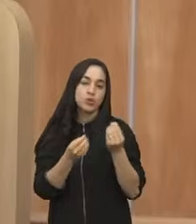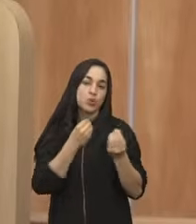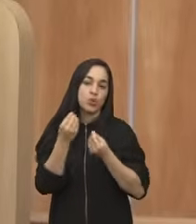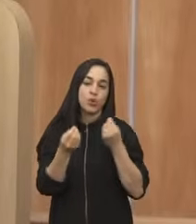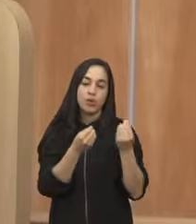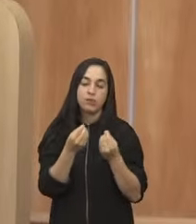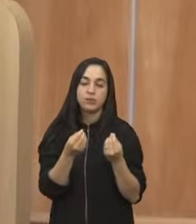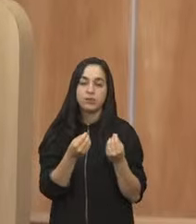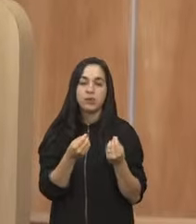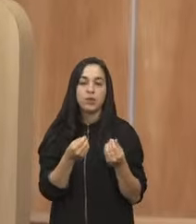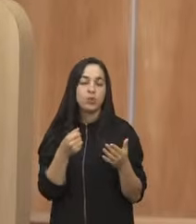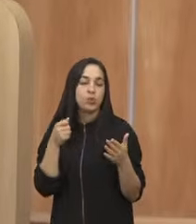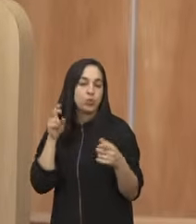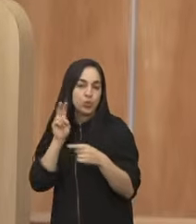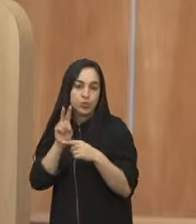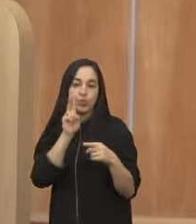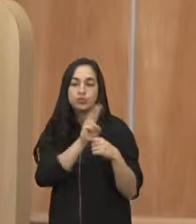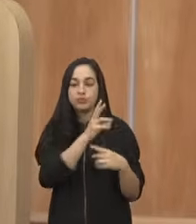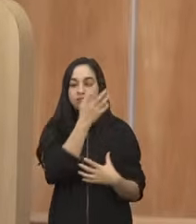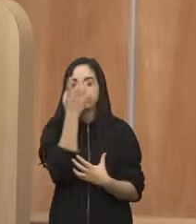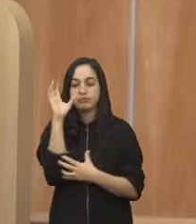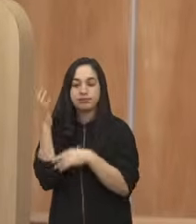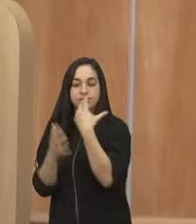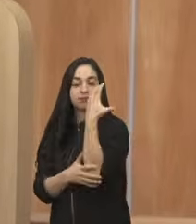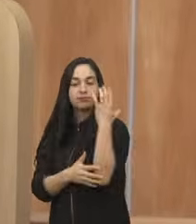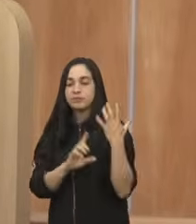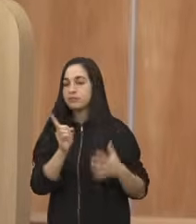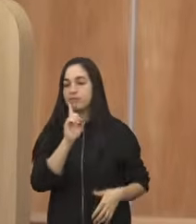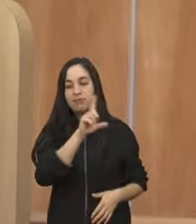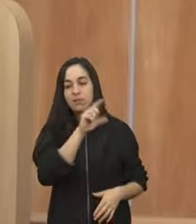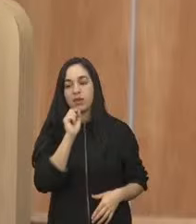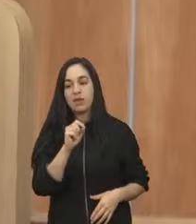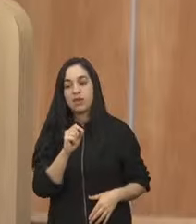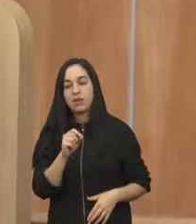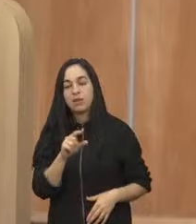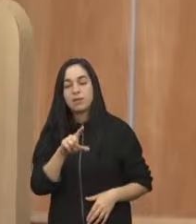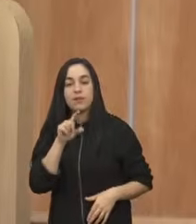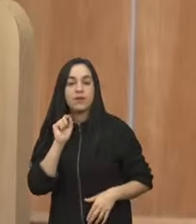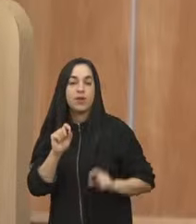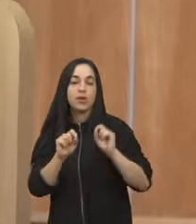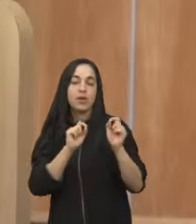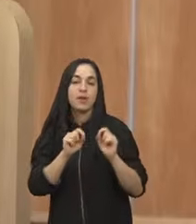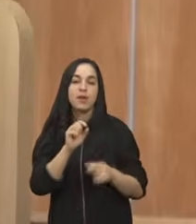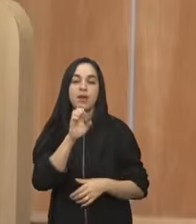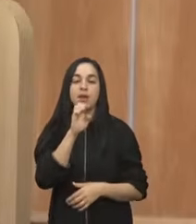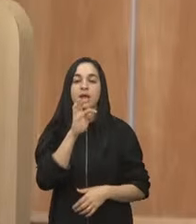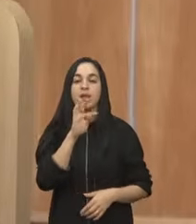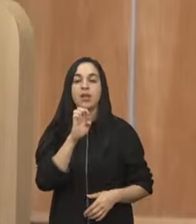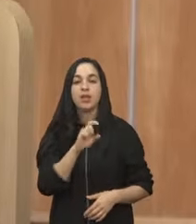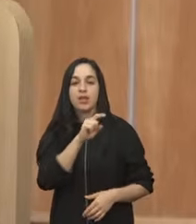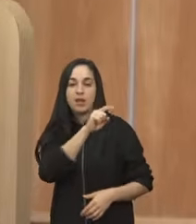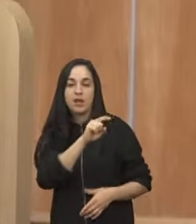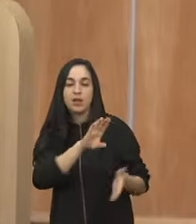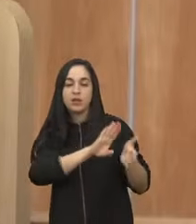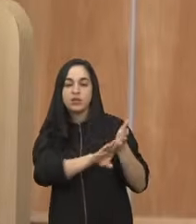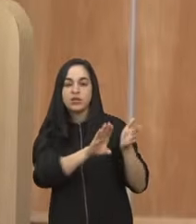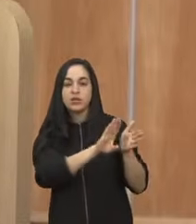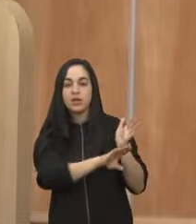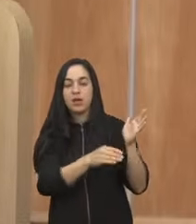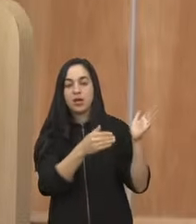defesa firme do meio ambiente, mas não foi a escolha que a gente está fazendo. A gente prefere tirar a área da ETEC, que é o último pulmão verde,